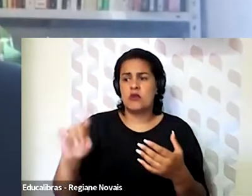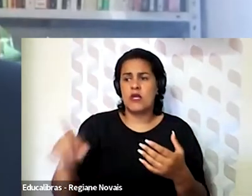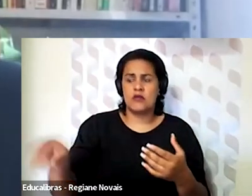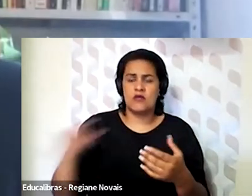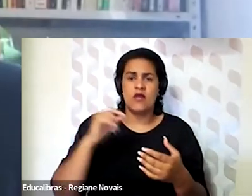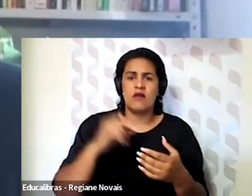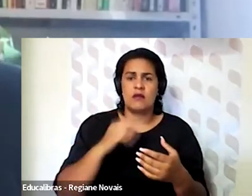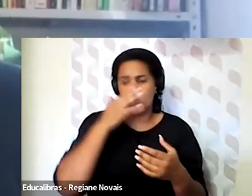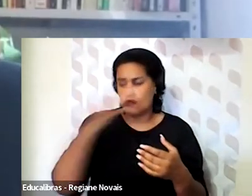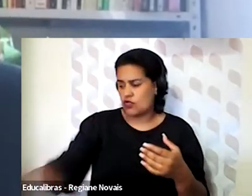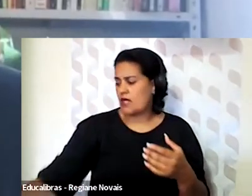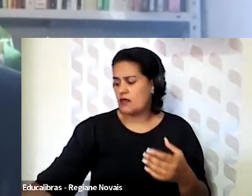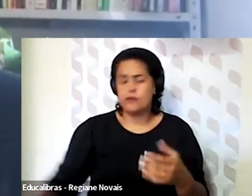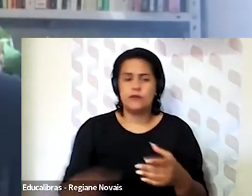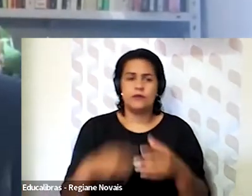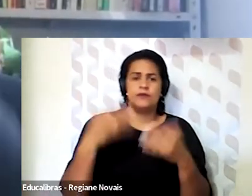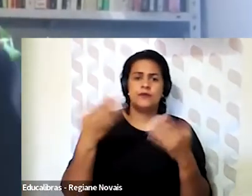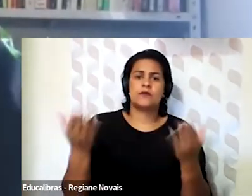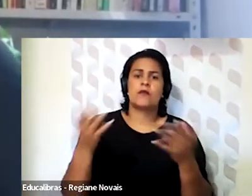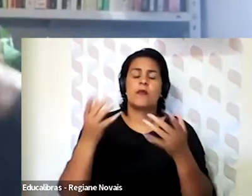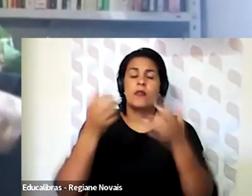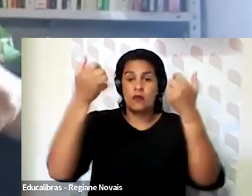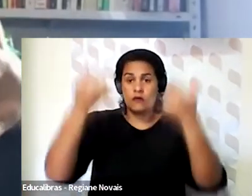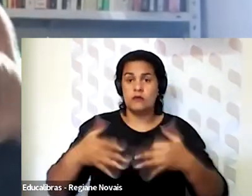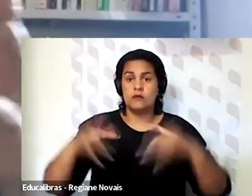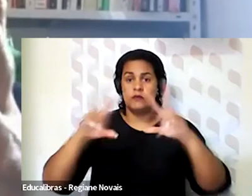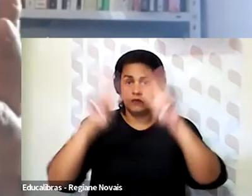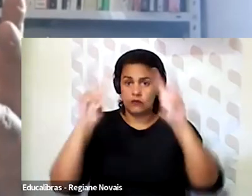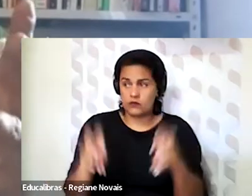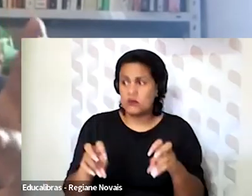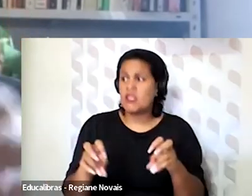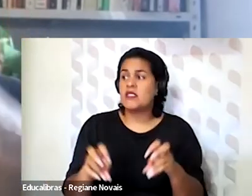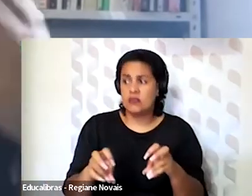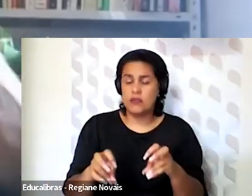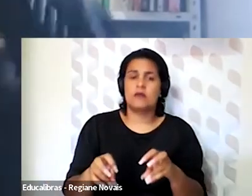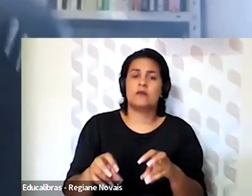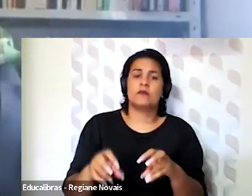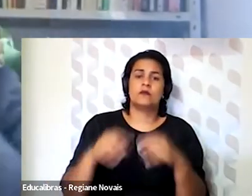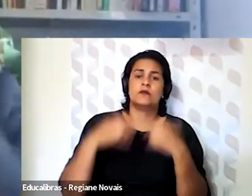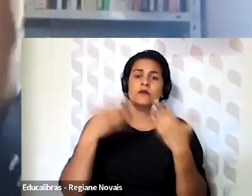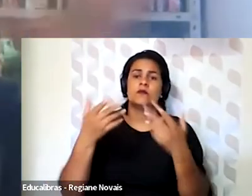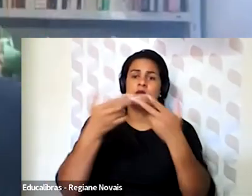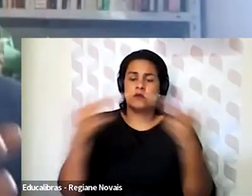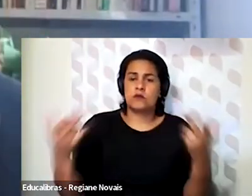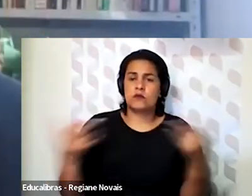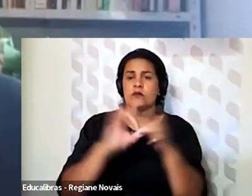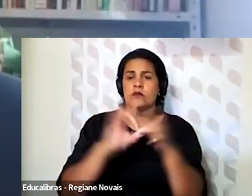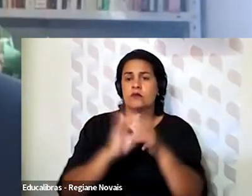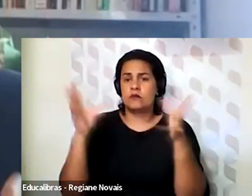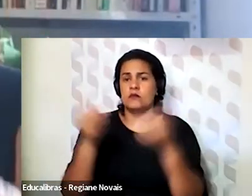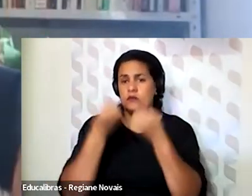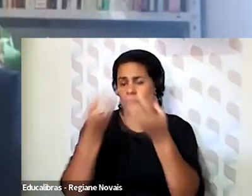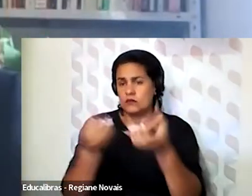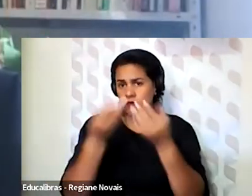5 minutos. Falar de democracia no Brasil, falar de liberdade de expressão no Brasil, sem colocar o Brasil na perspectiva